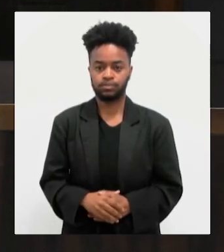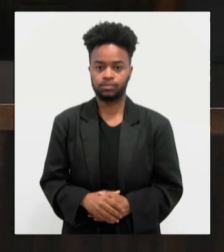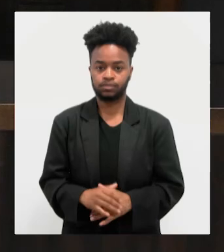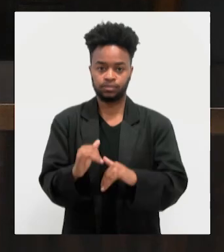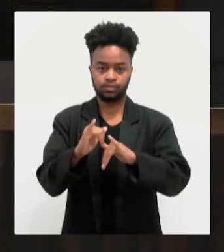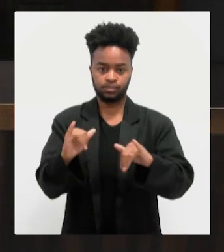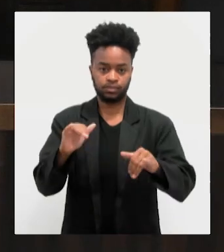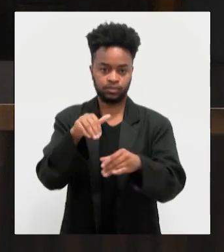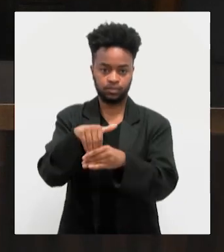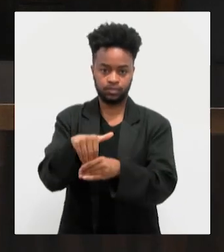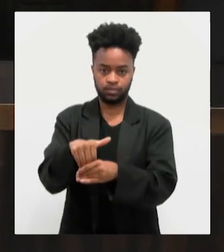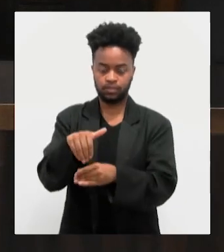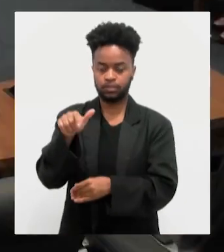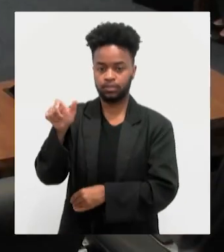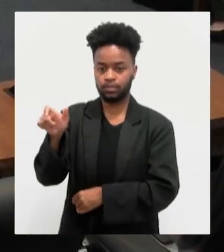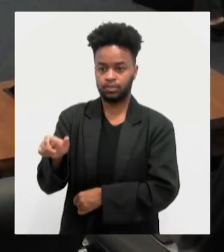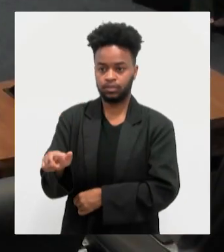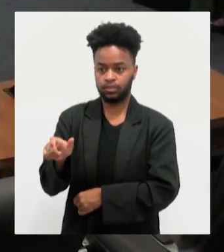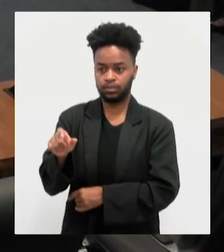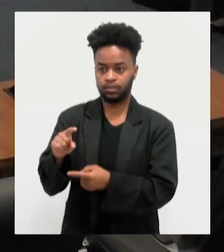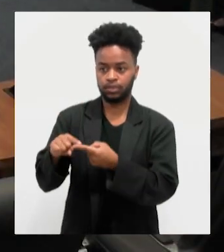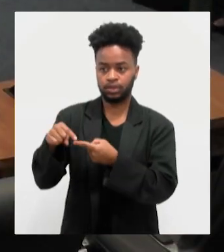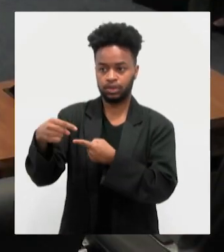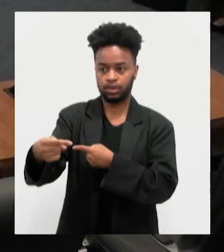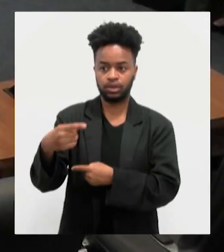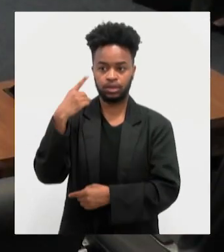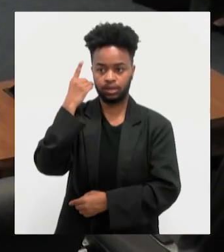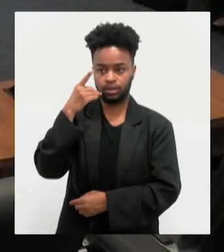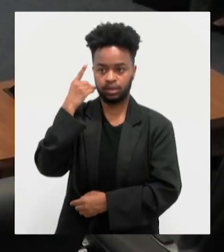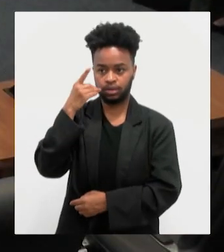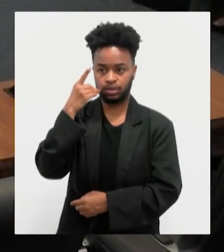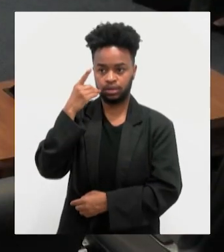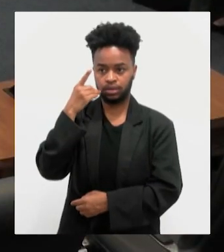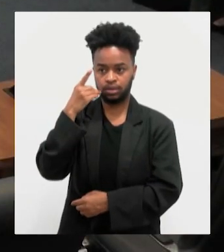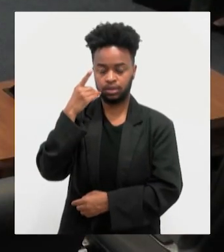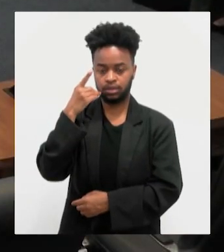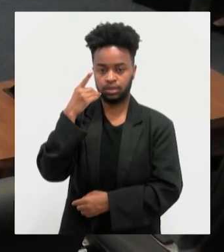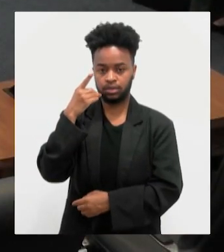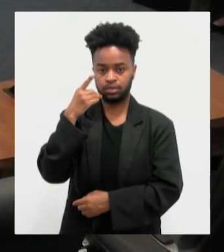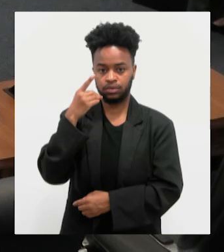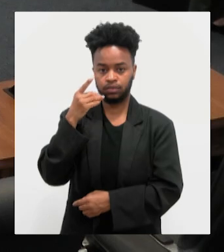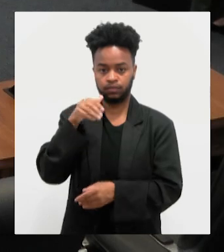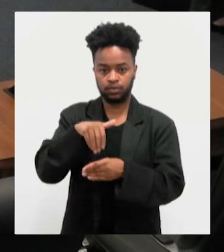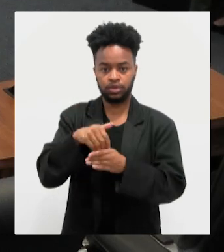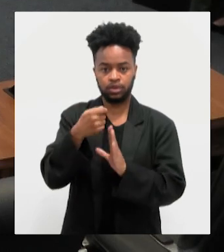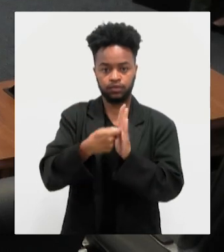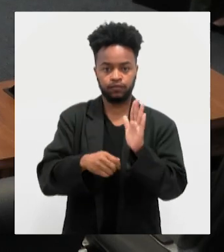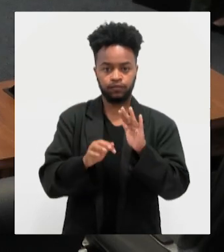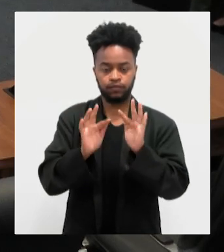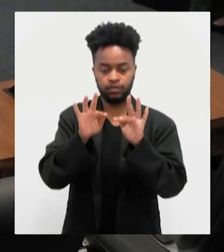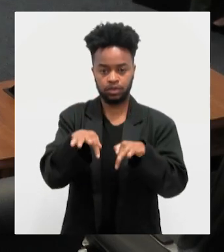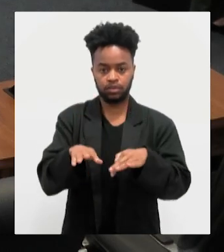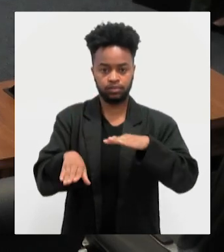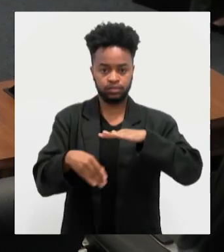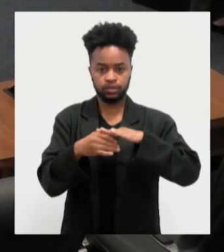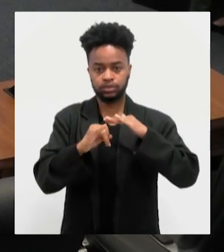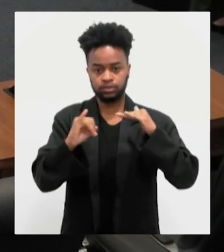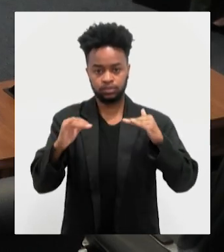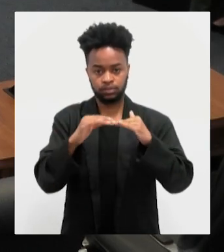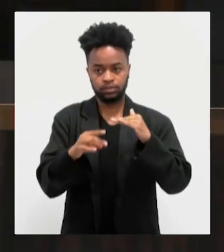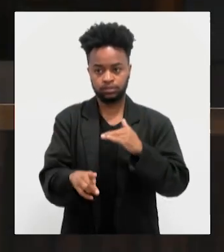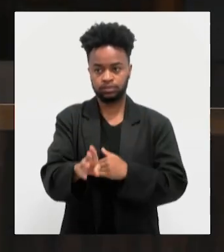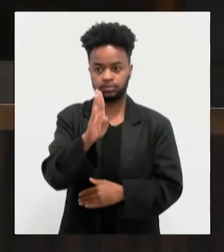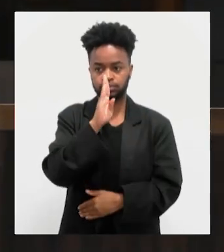presidente. Voto, presidente. Depois da em votação, deputada... a redação do vencido, assim emendada. Os senhores que